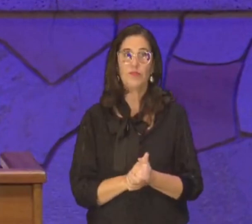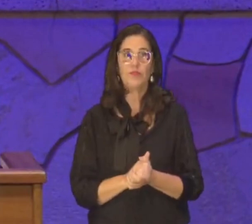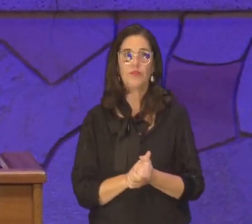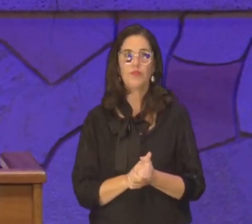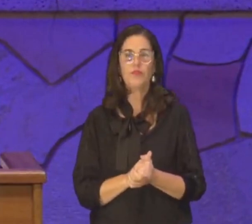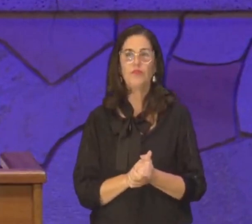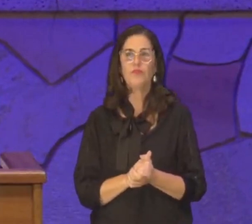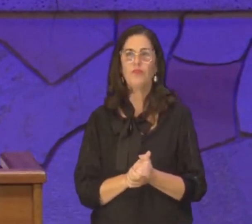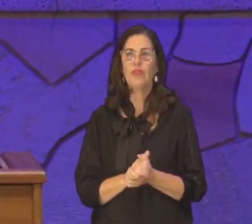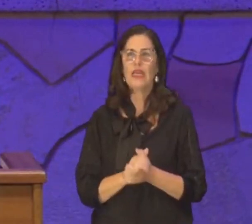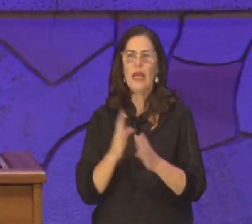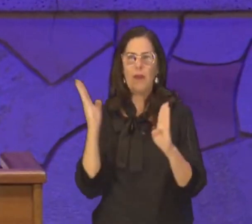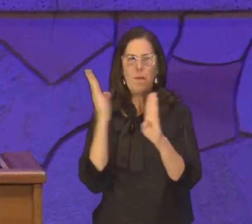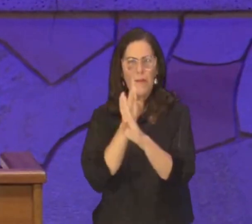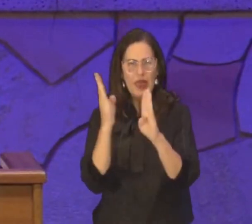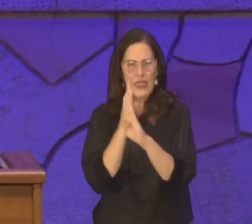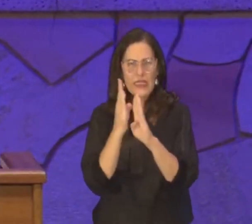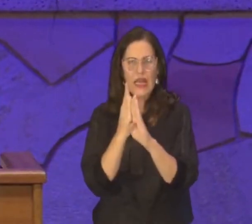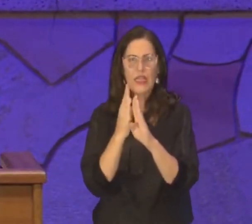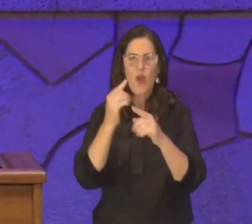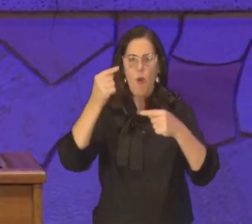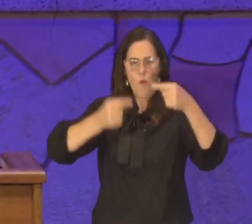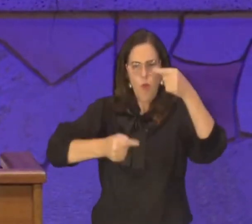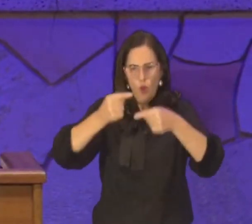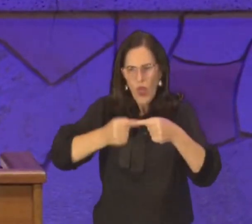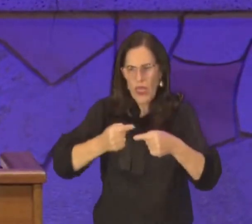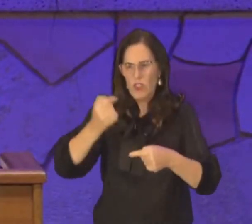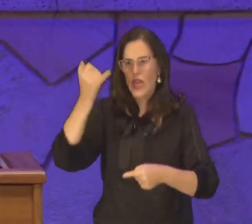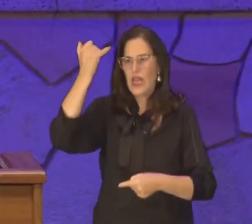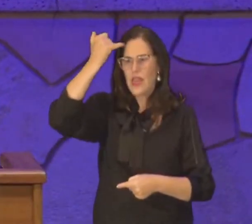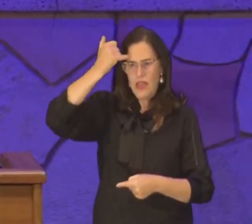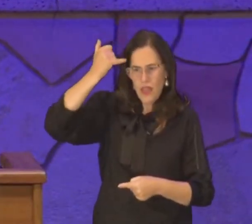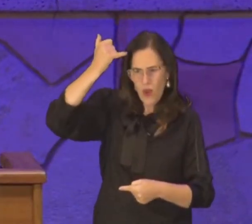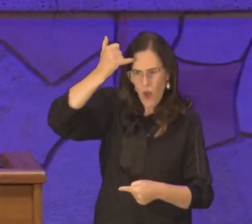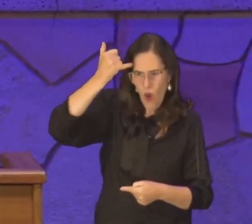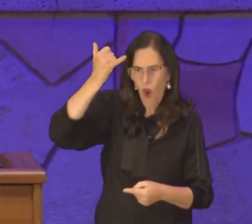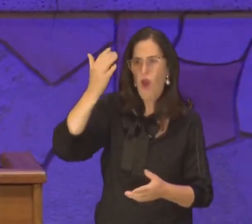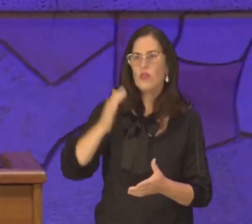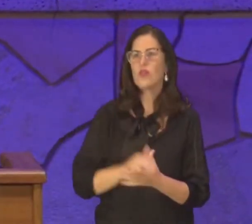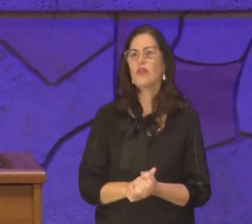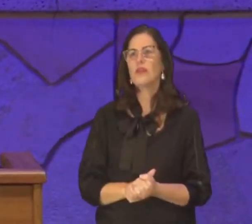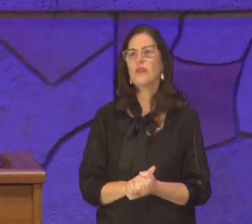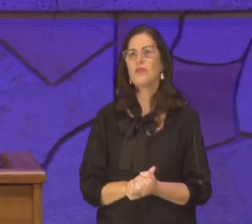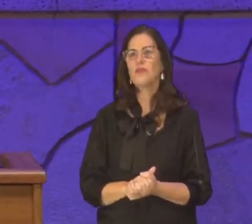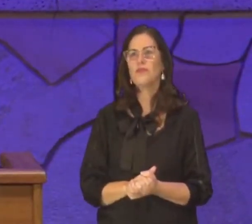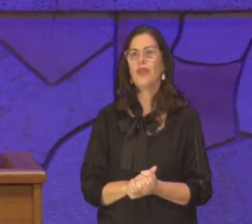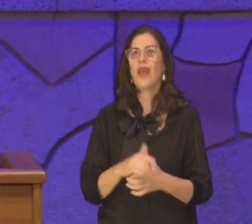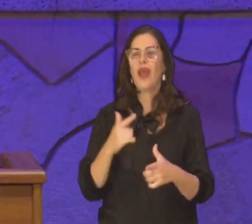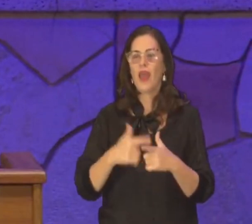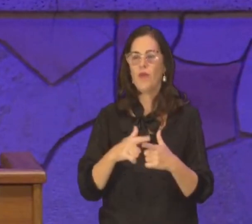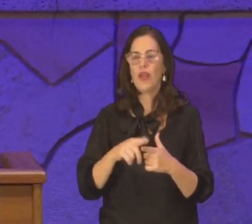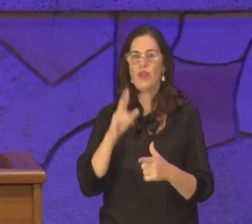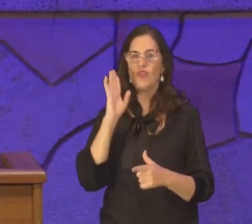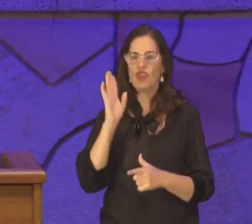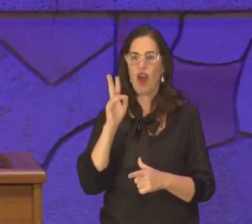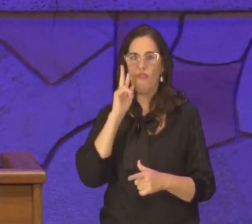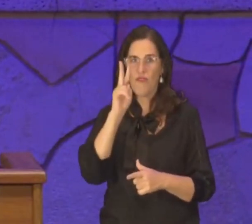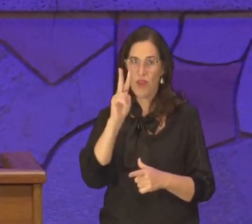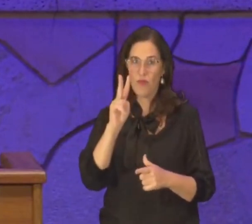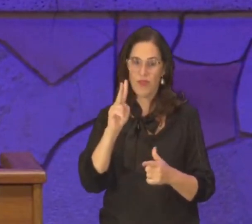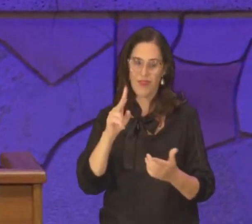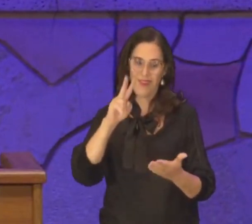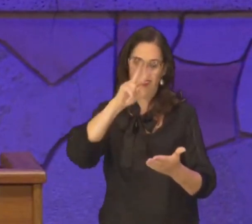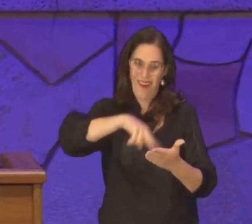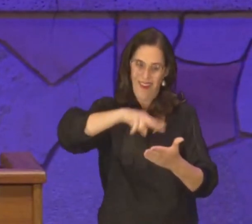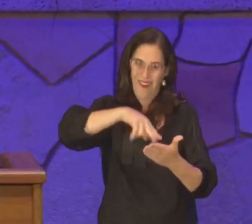a respeito de perseguições políticas, ideológicas, é porque nós já vimos esse filme.